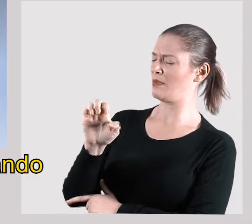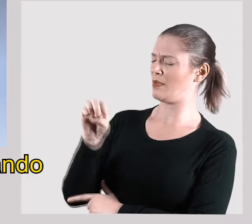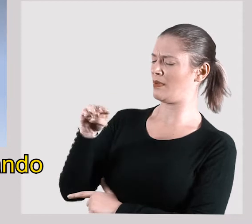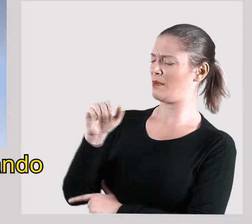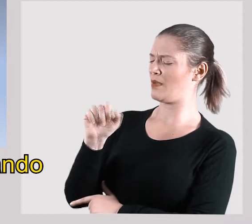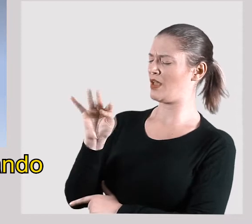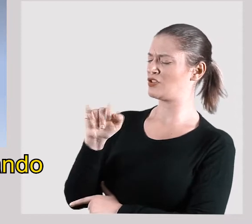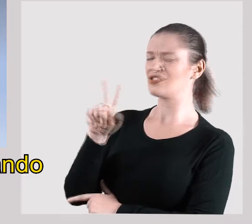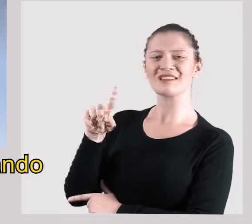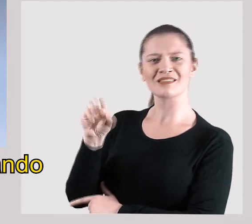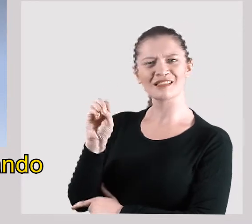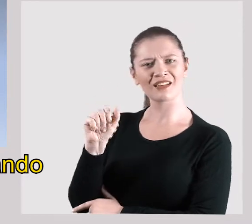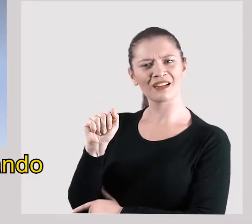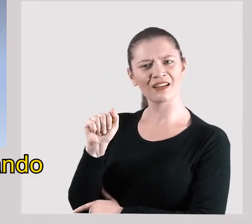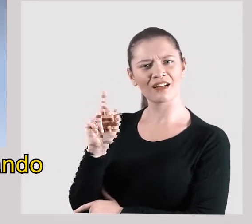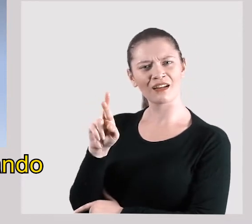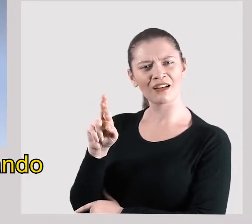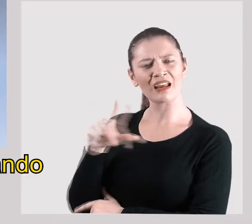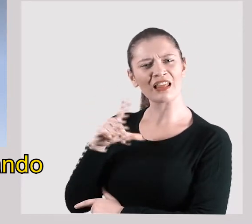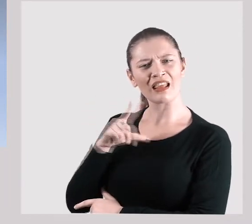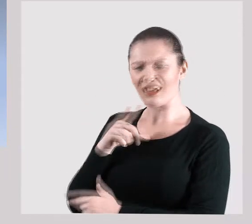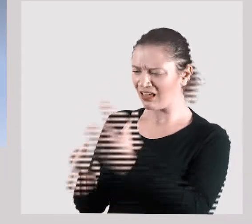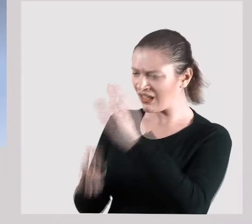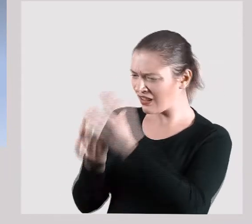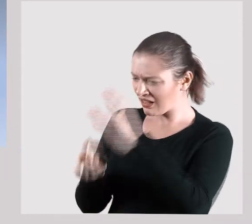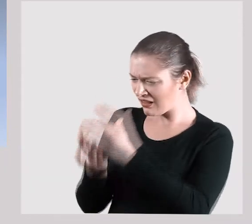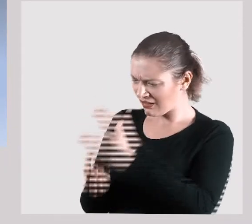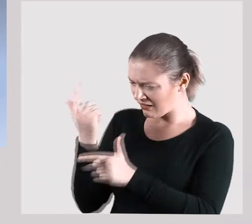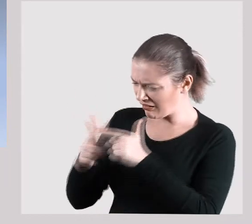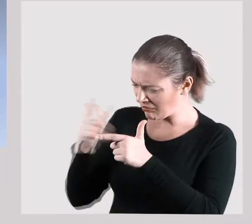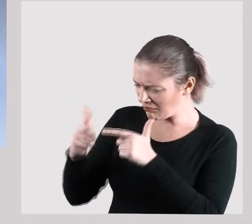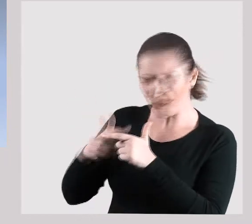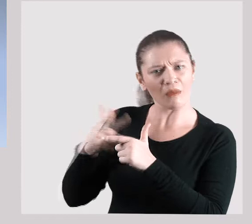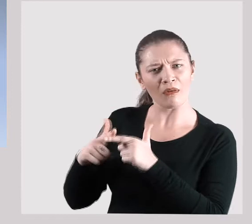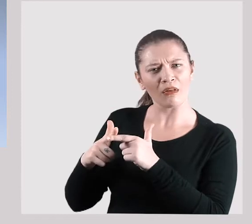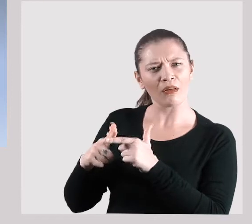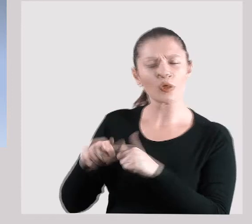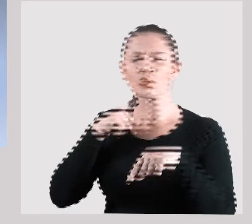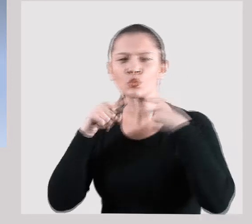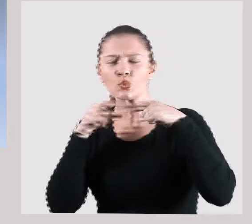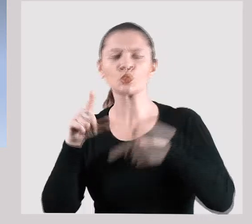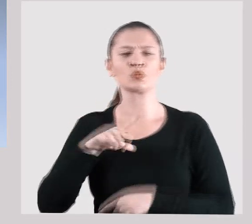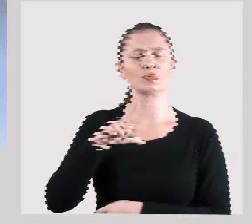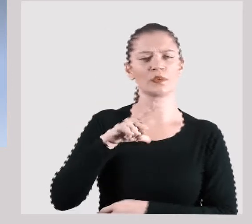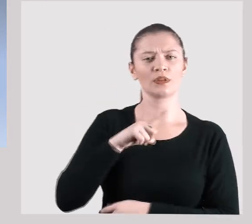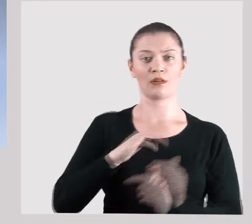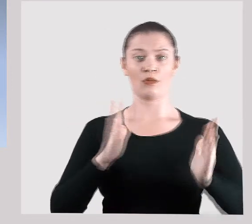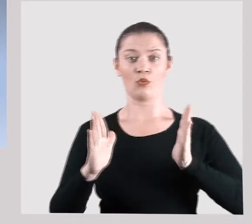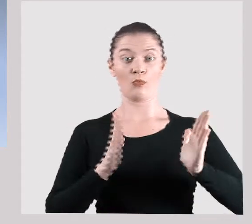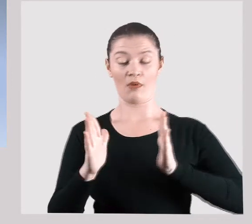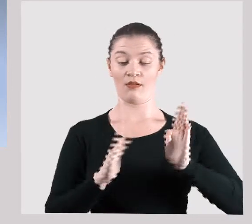e aí os jovens estão problematizando a questão do gênero e estão com muitas dúvidas, né? Justamente numa época que eles estão